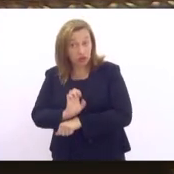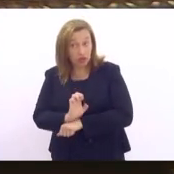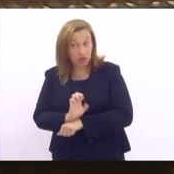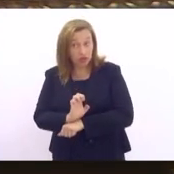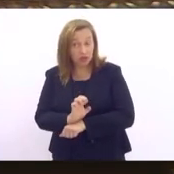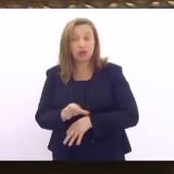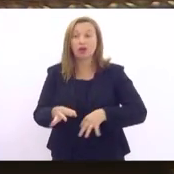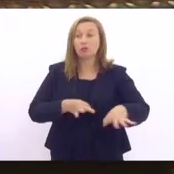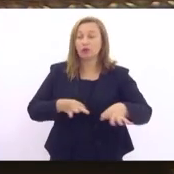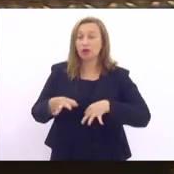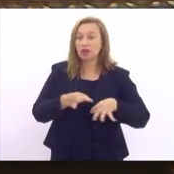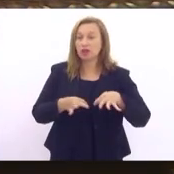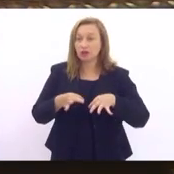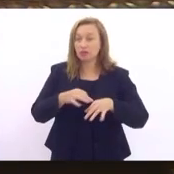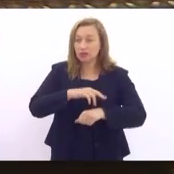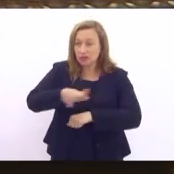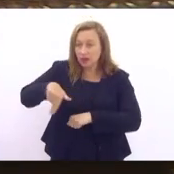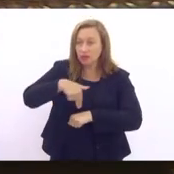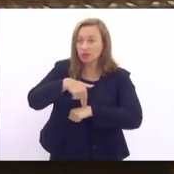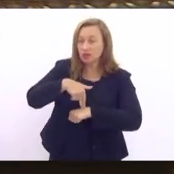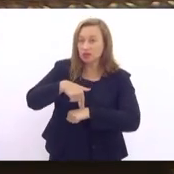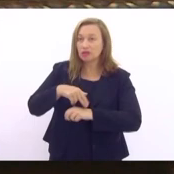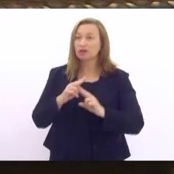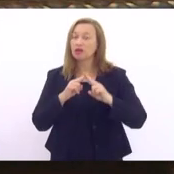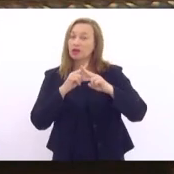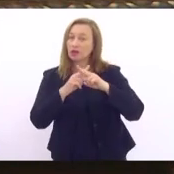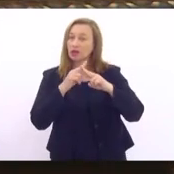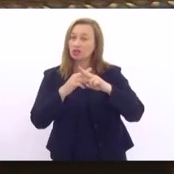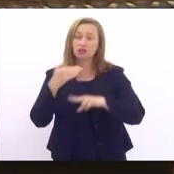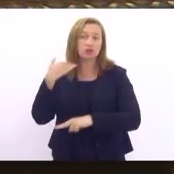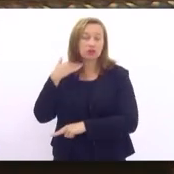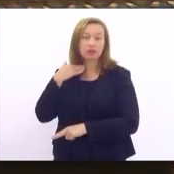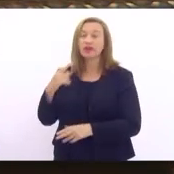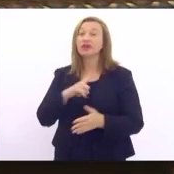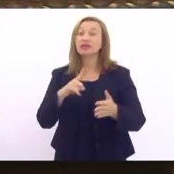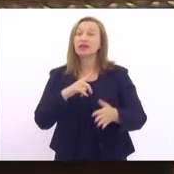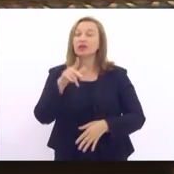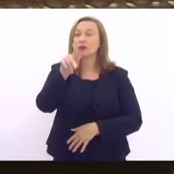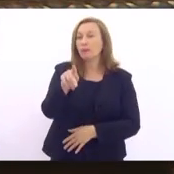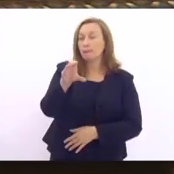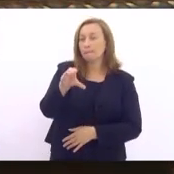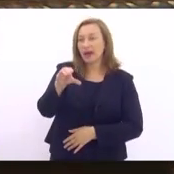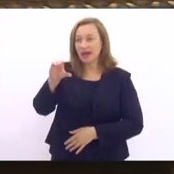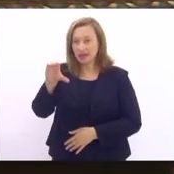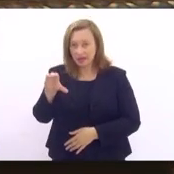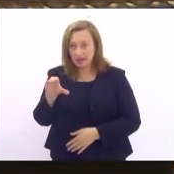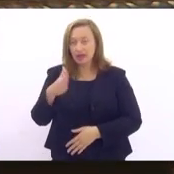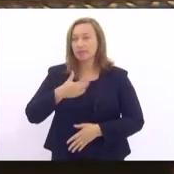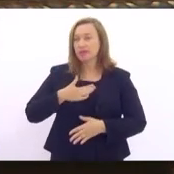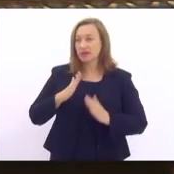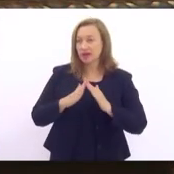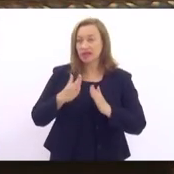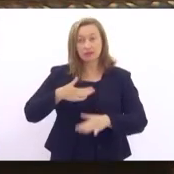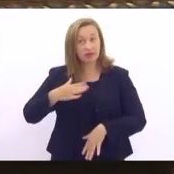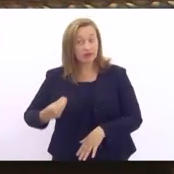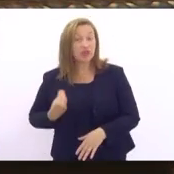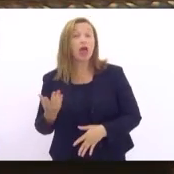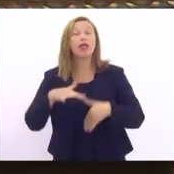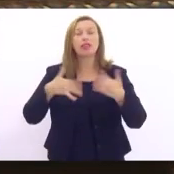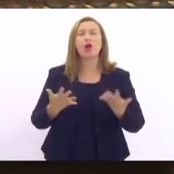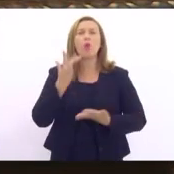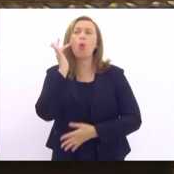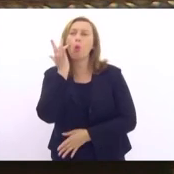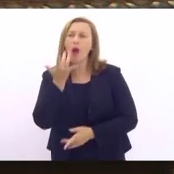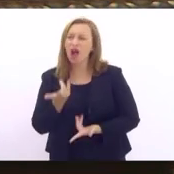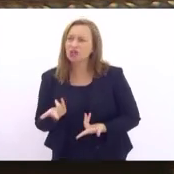Caixa Econômica Federal, que está no PAC, Minha Casa Minha Vida. Então, eu acho um projeto de lei